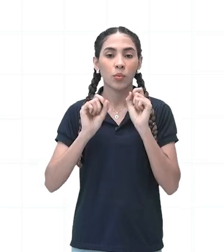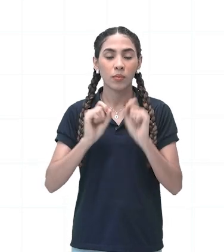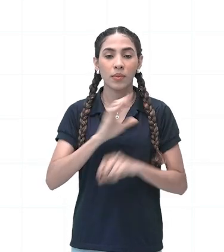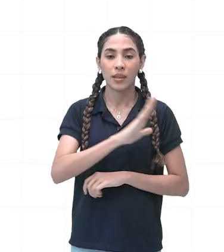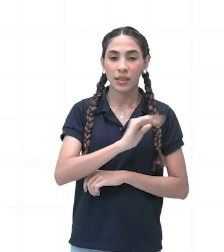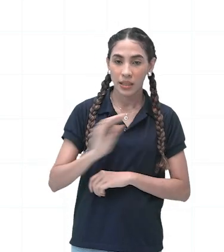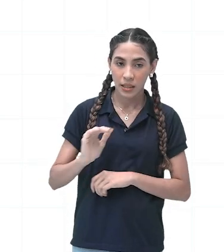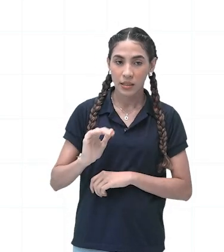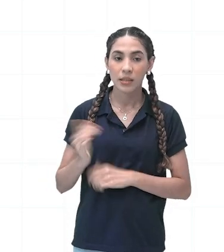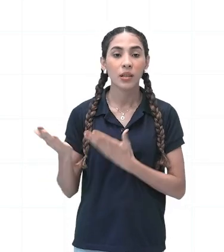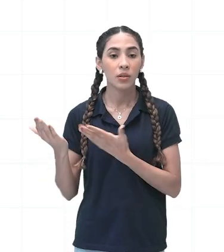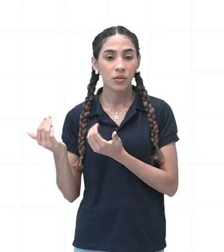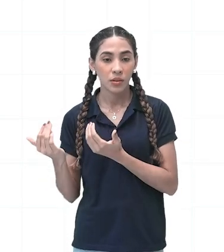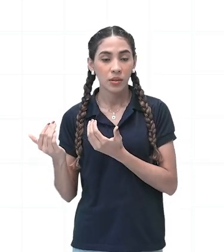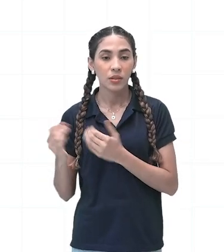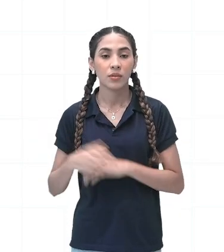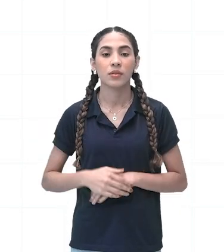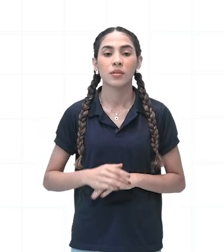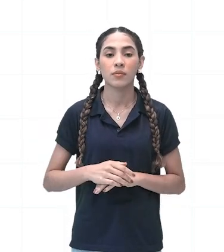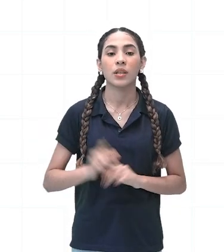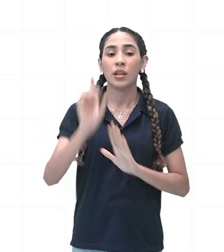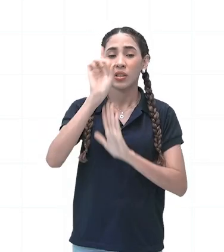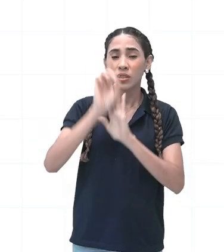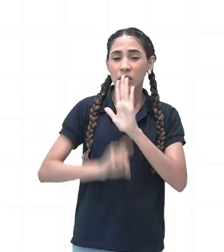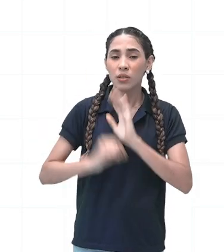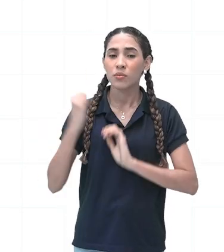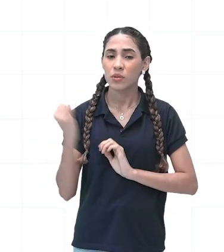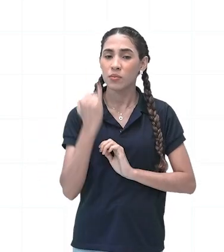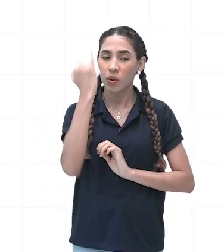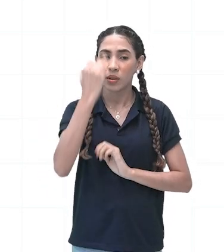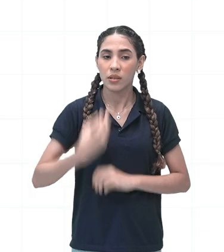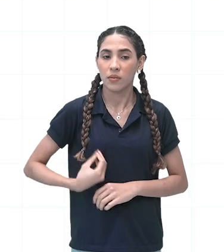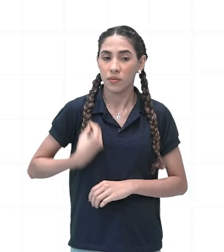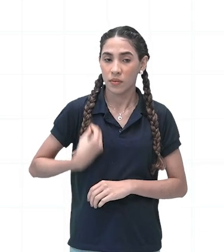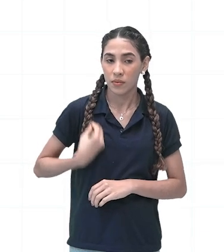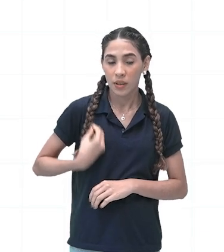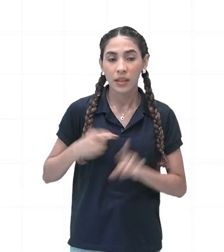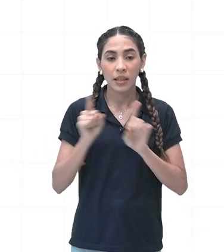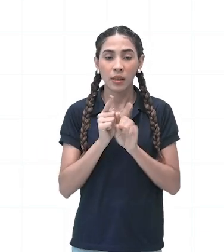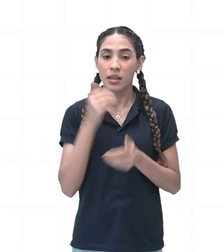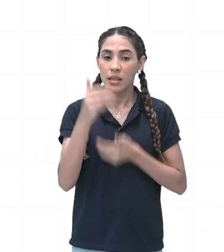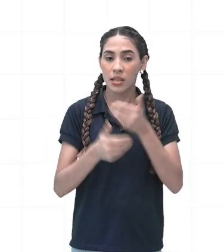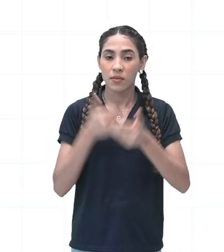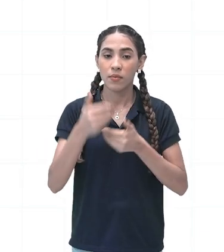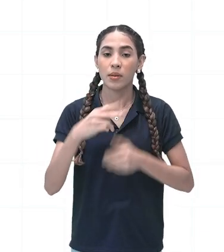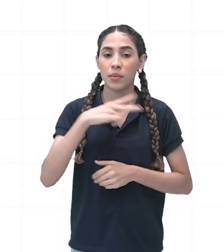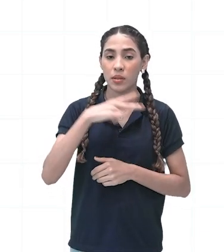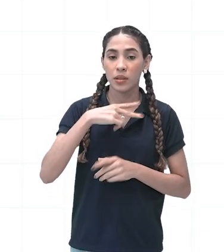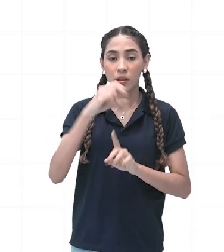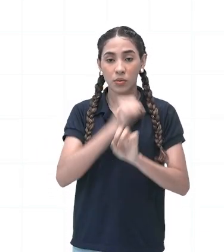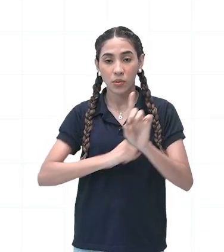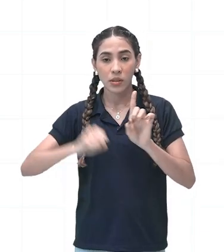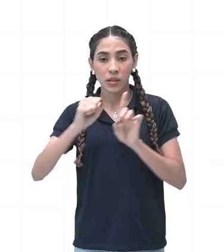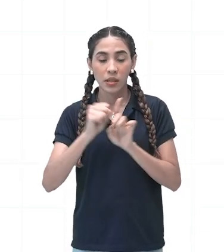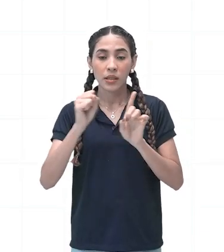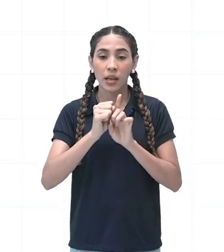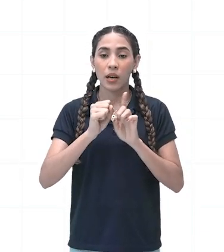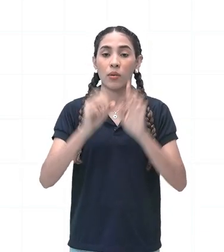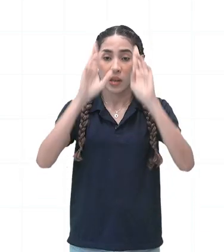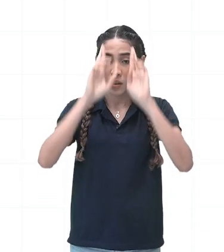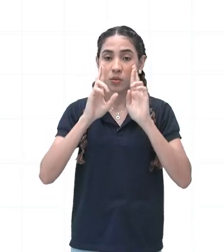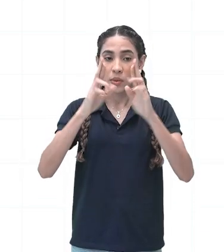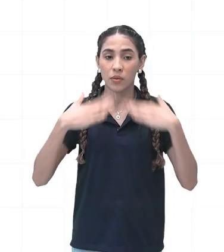às crianças e adolescentes os direitos fundamentais de sobrevivência, desenvolvimento pessoal, social, integridade